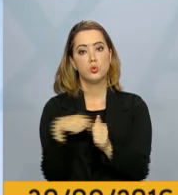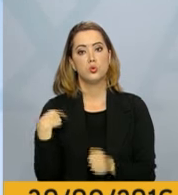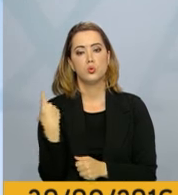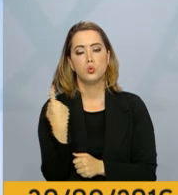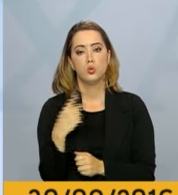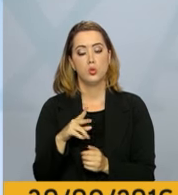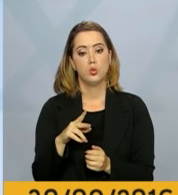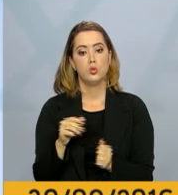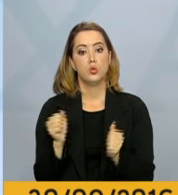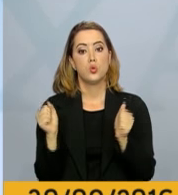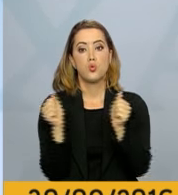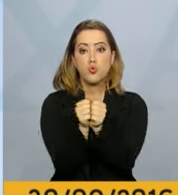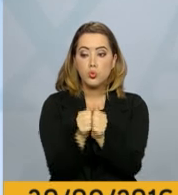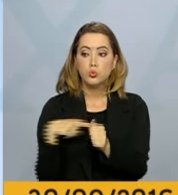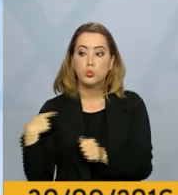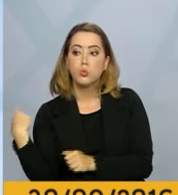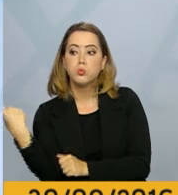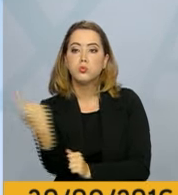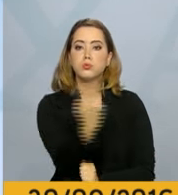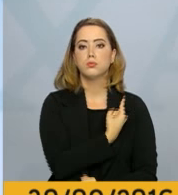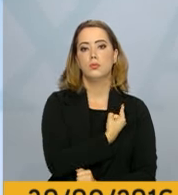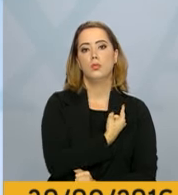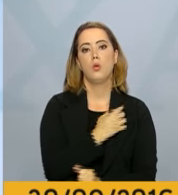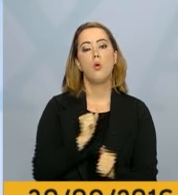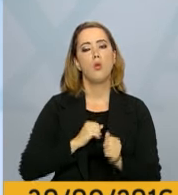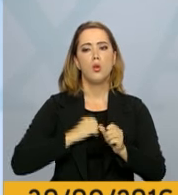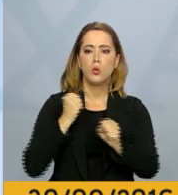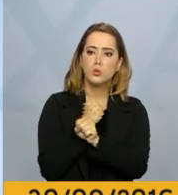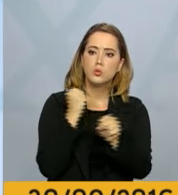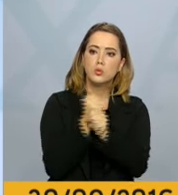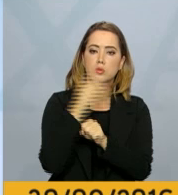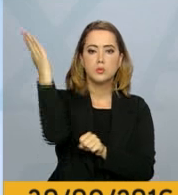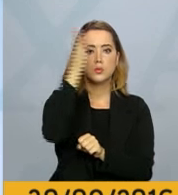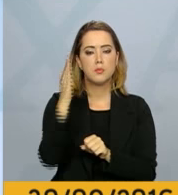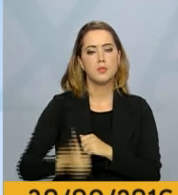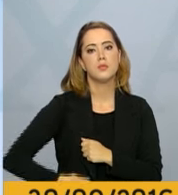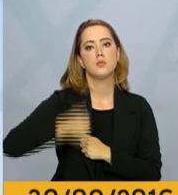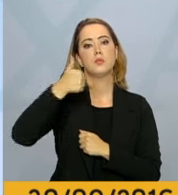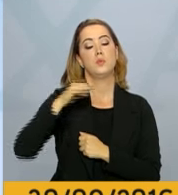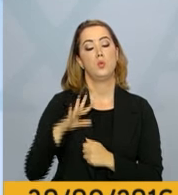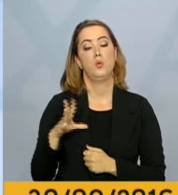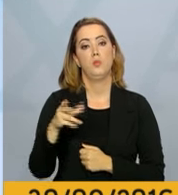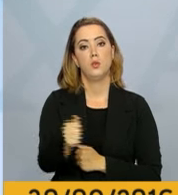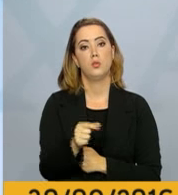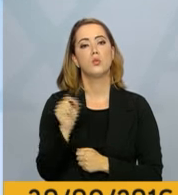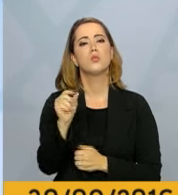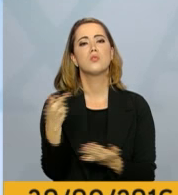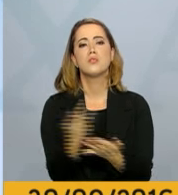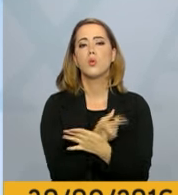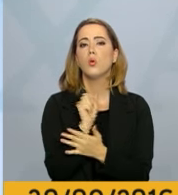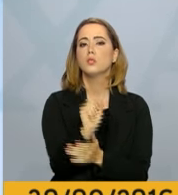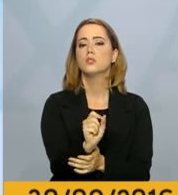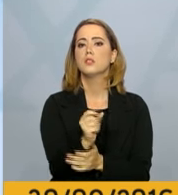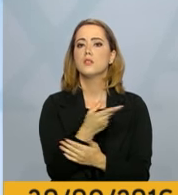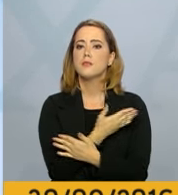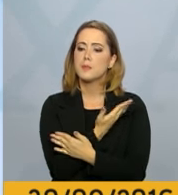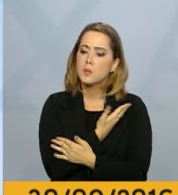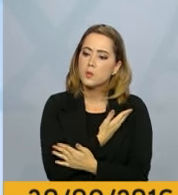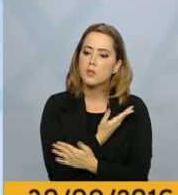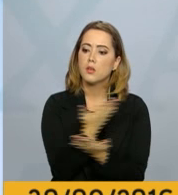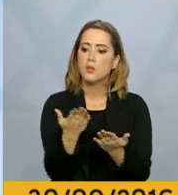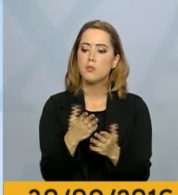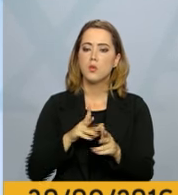grife juntos, todos nós, construiremos um Brasil melhor para todos. E isso ocorre, meus amigos, em um ambiente